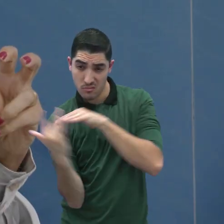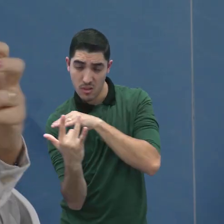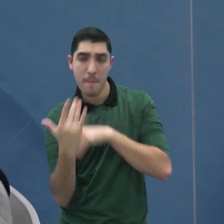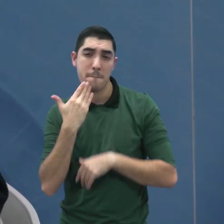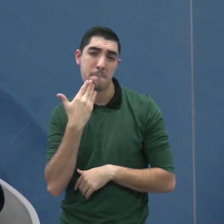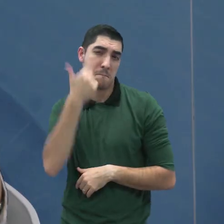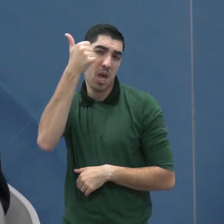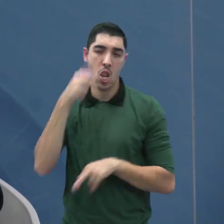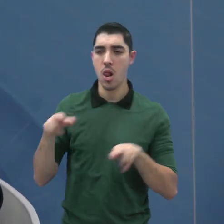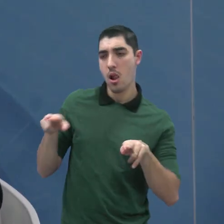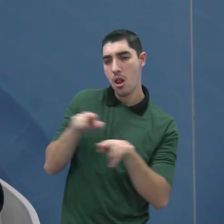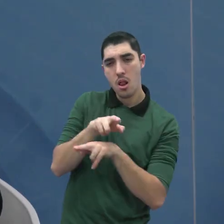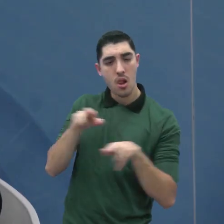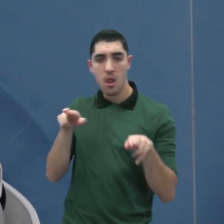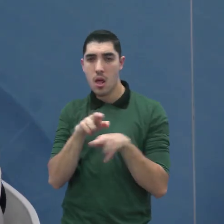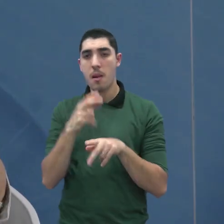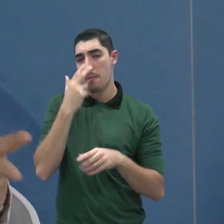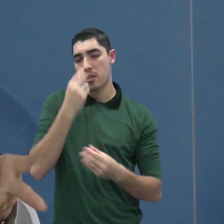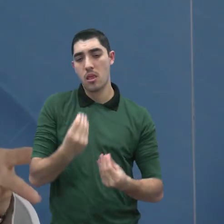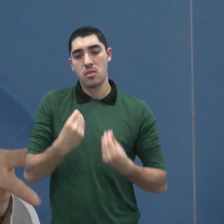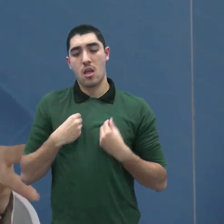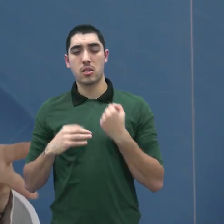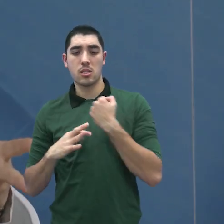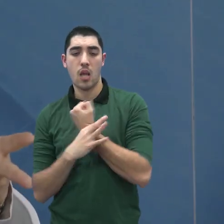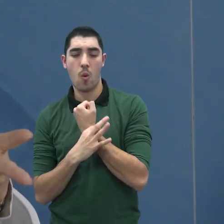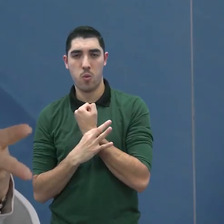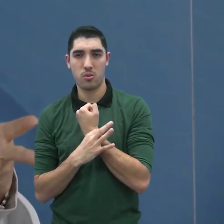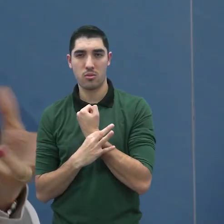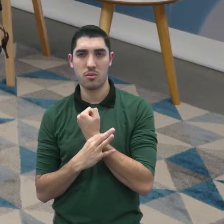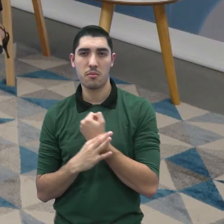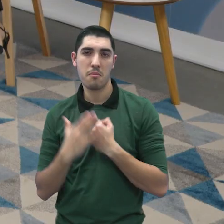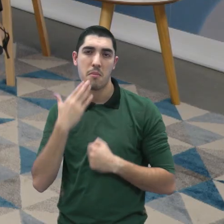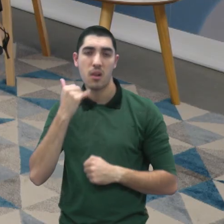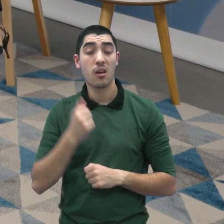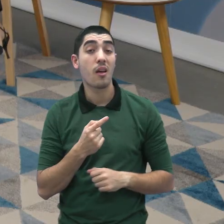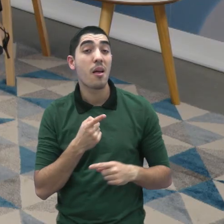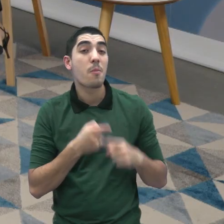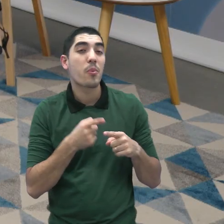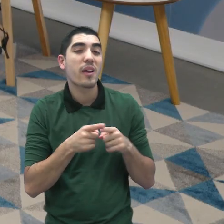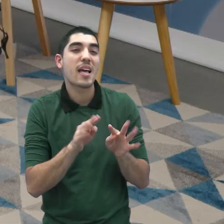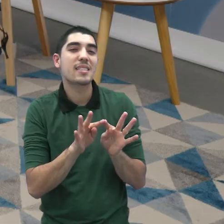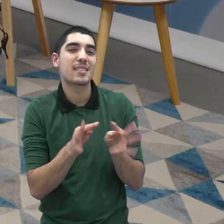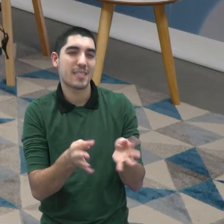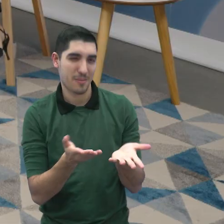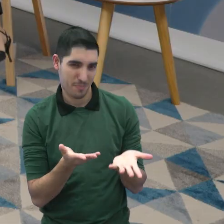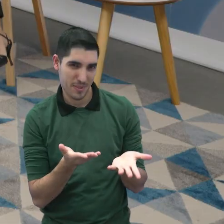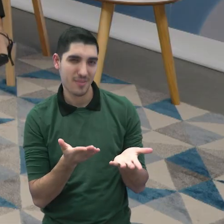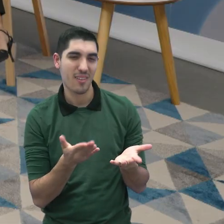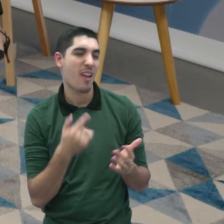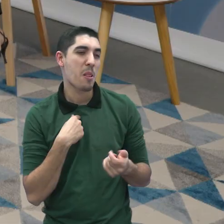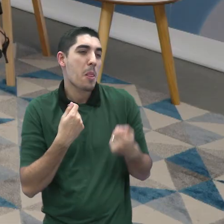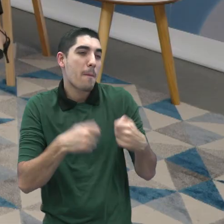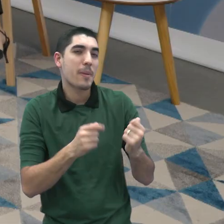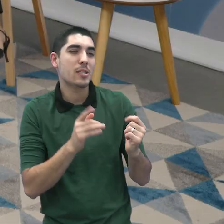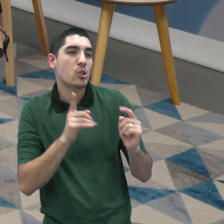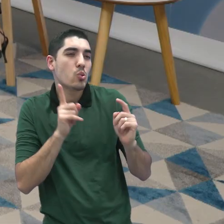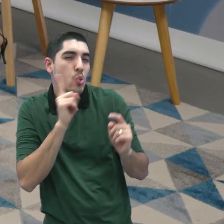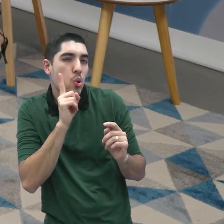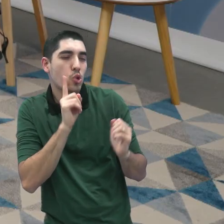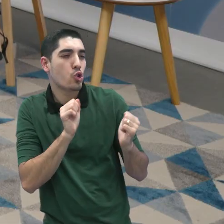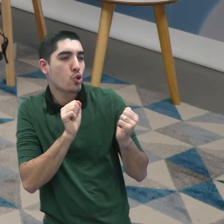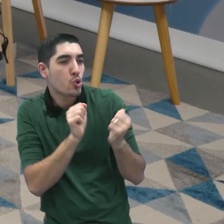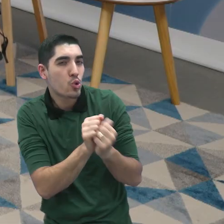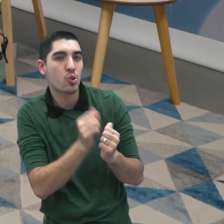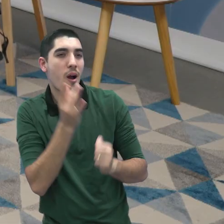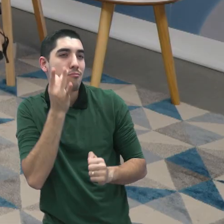seguro do que interpessoal. É mais simples, né? Que aí você não tem de lidar ali com a rotina, com a pessoa, acaba